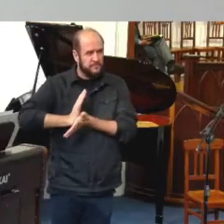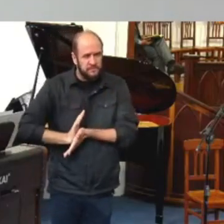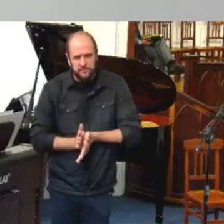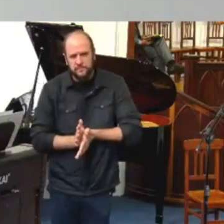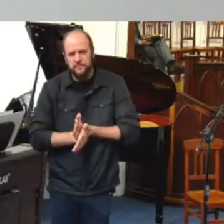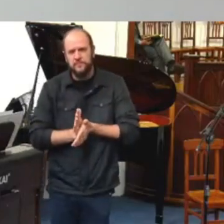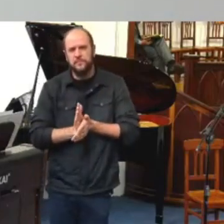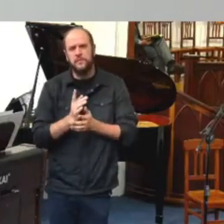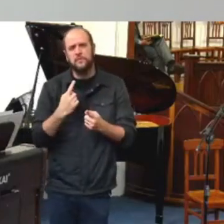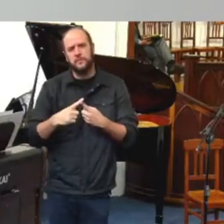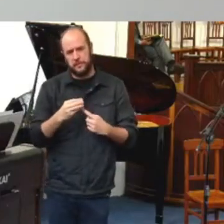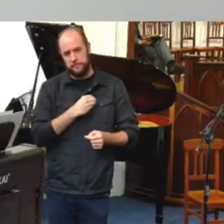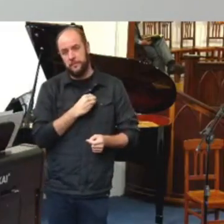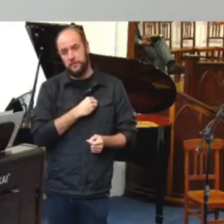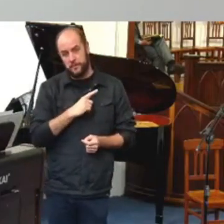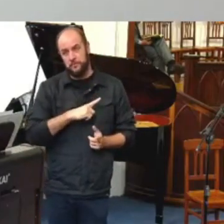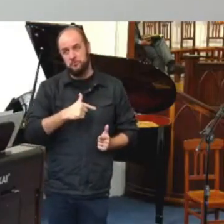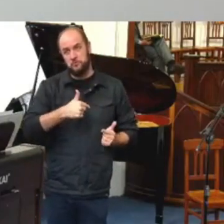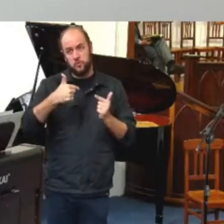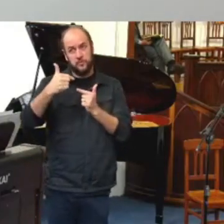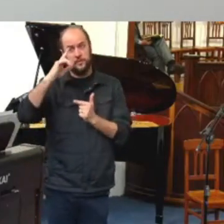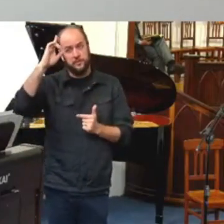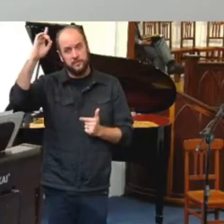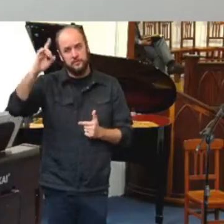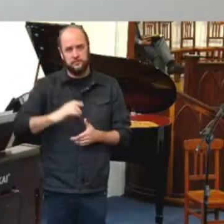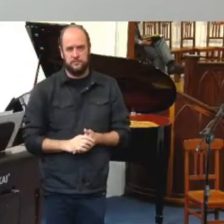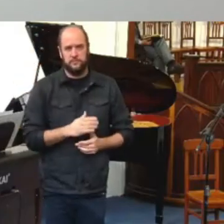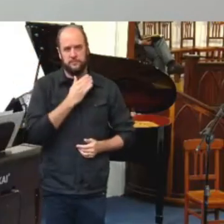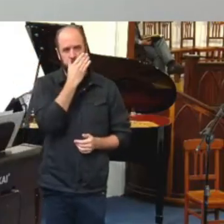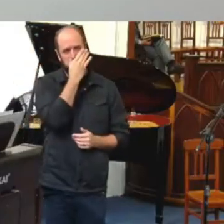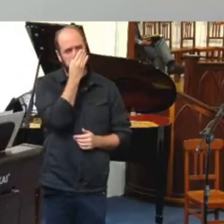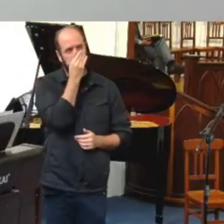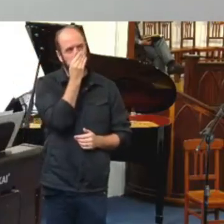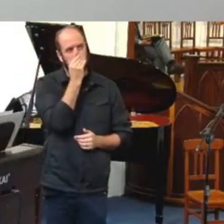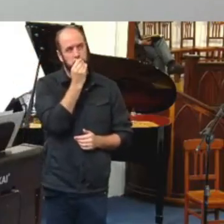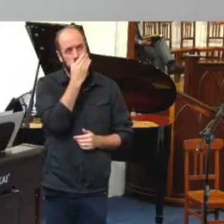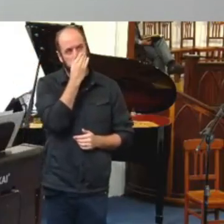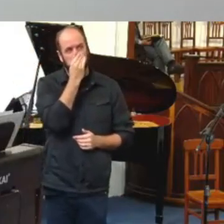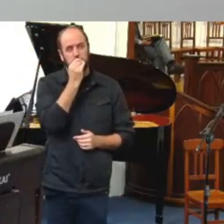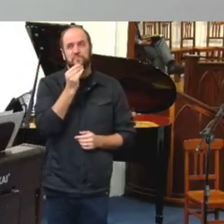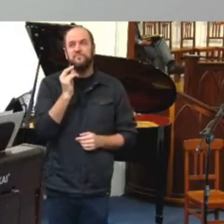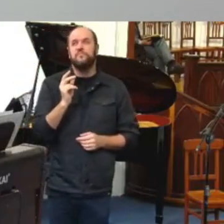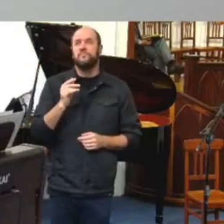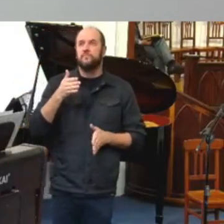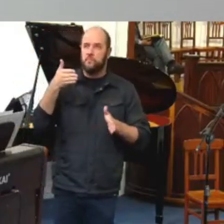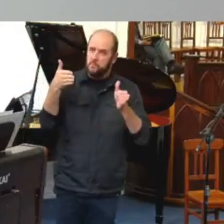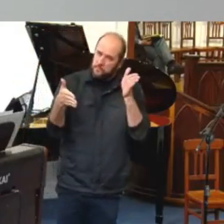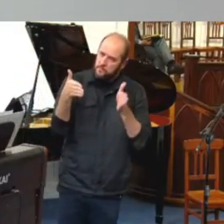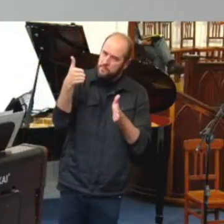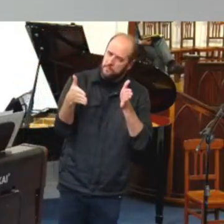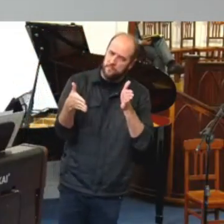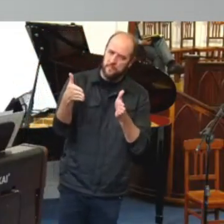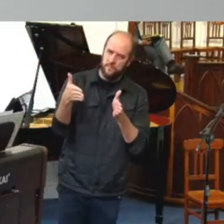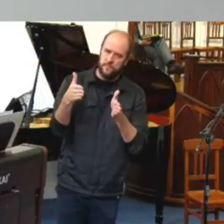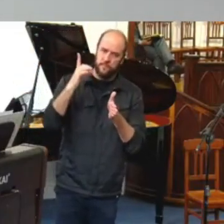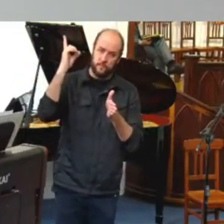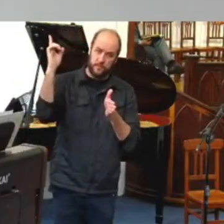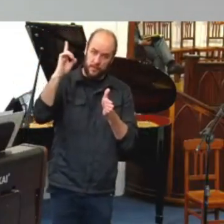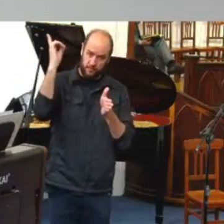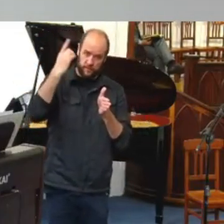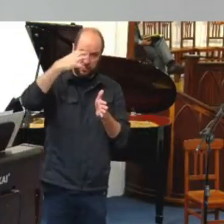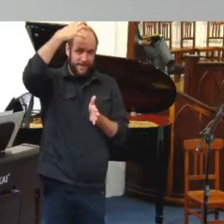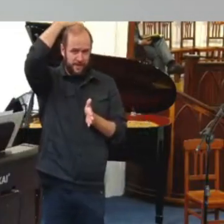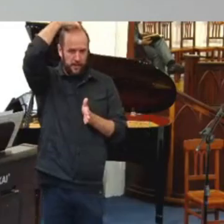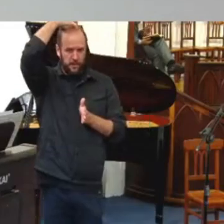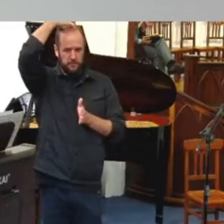ele tinha cometido um pecado contra Deus? Quando, naquele momento em que ele, sendo